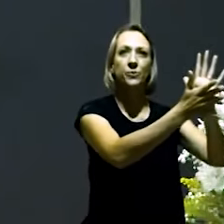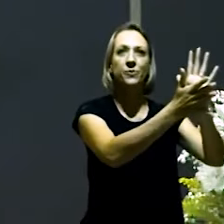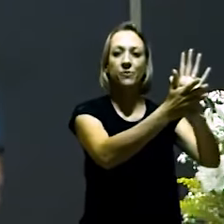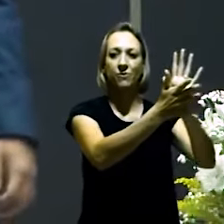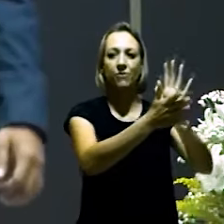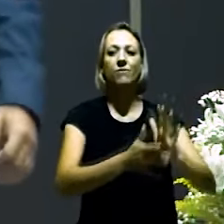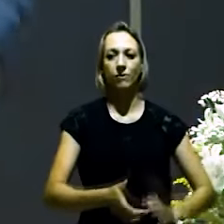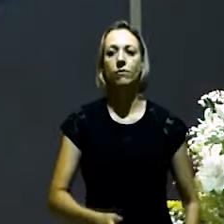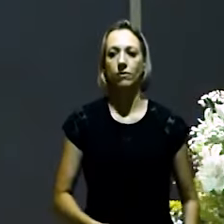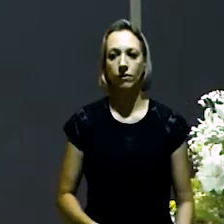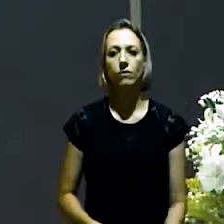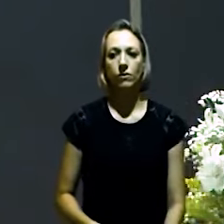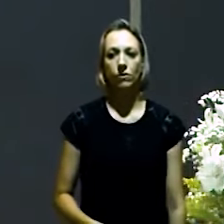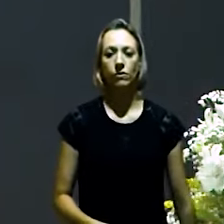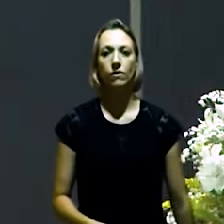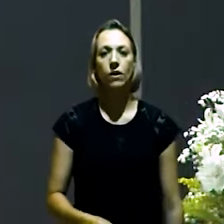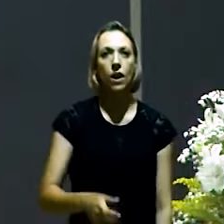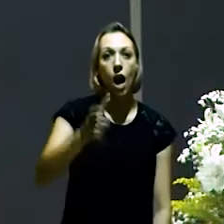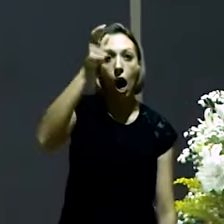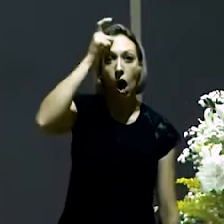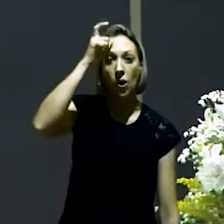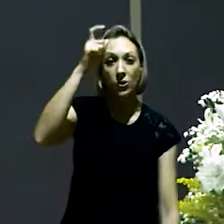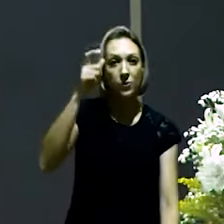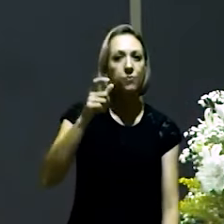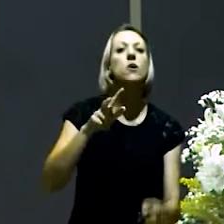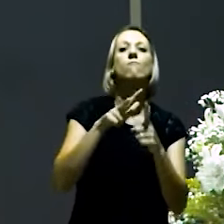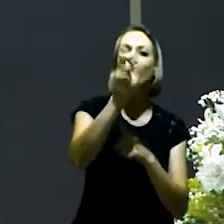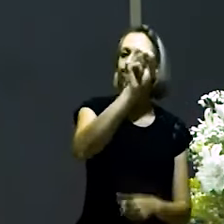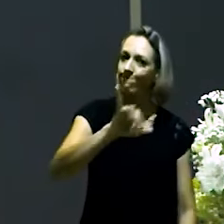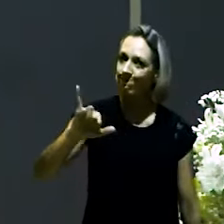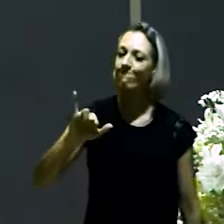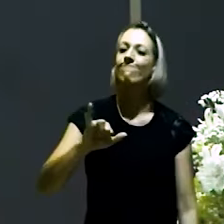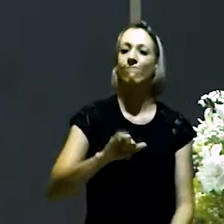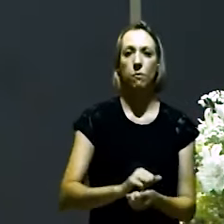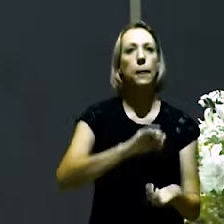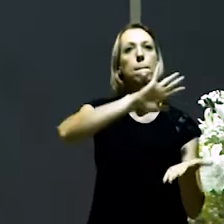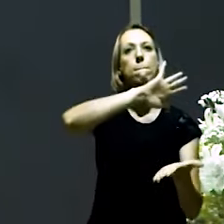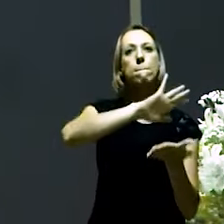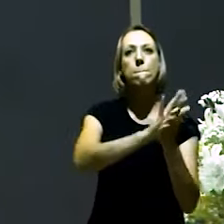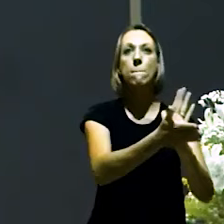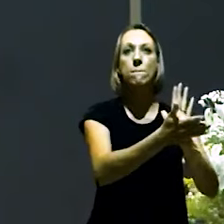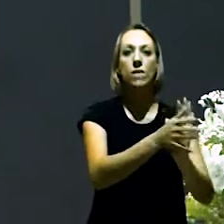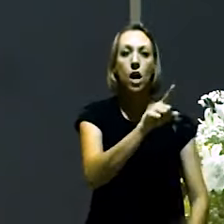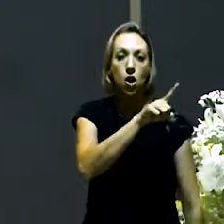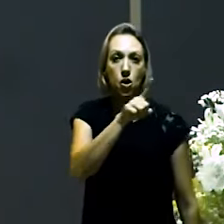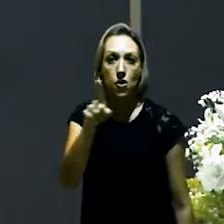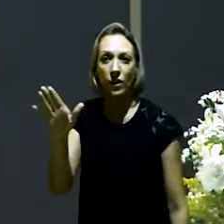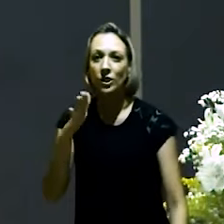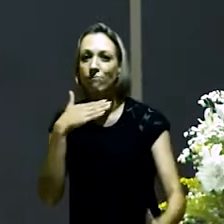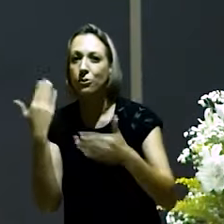Aleluia. E é por isso que Paulo diz no versículo 13 que quando vocês estavam mortos nos